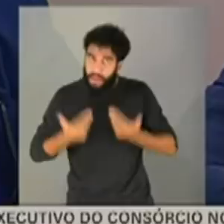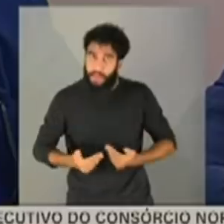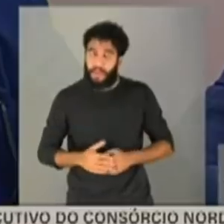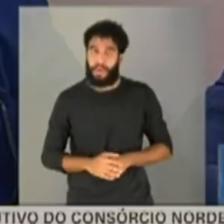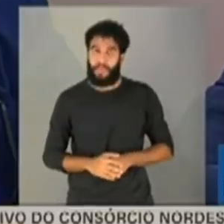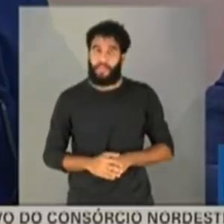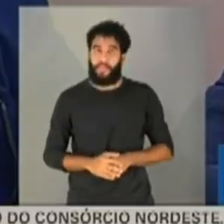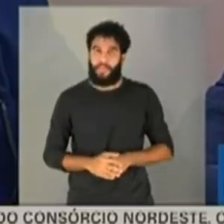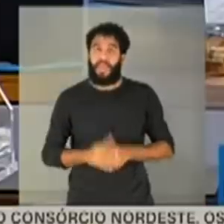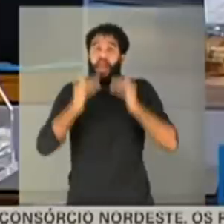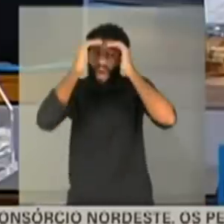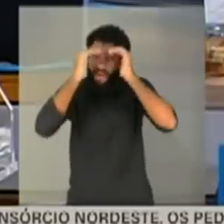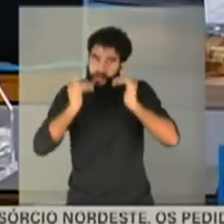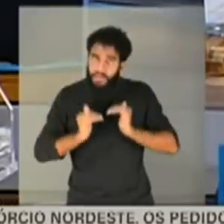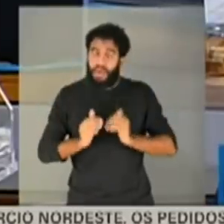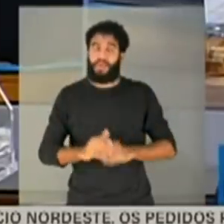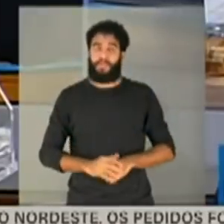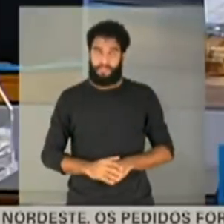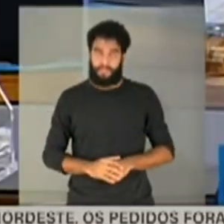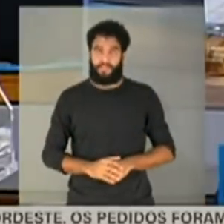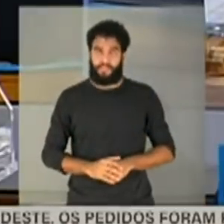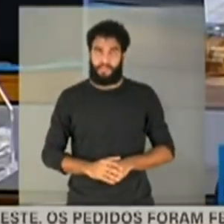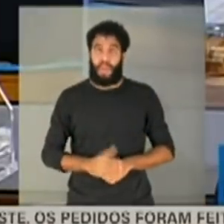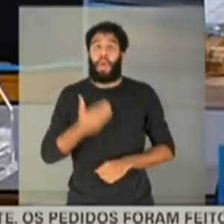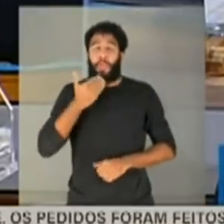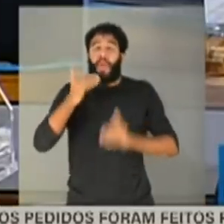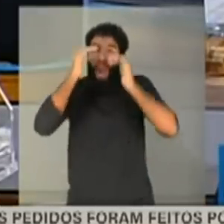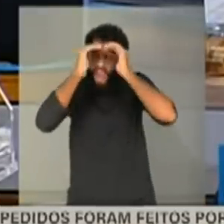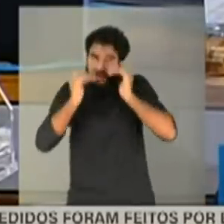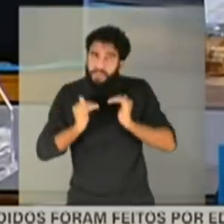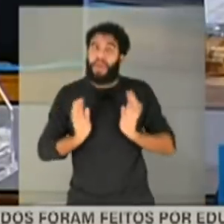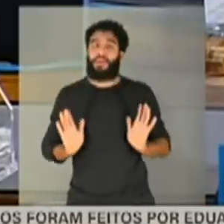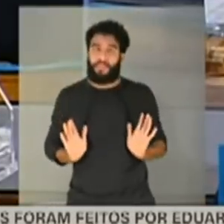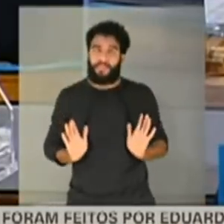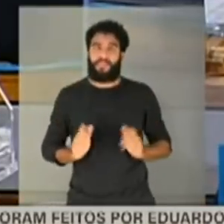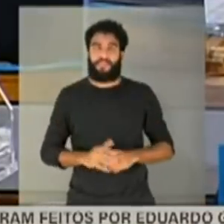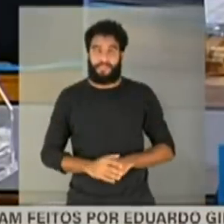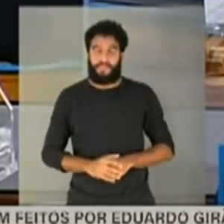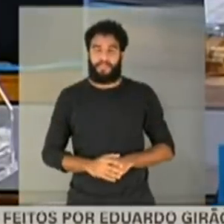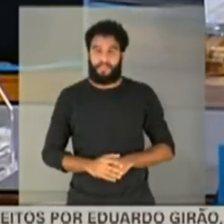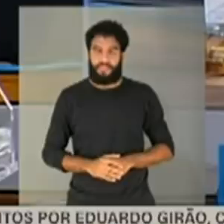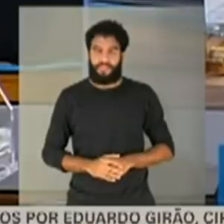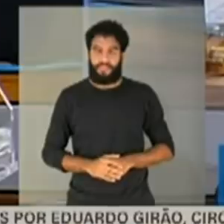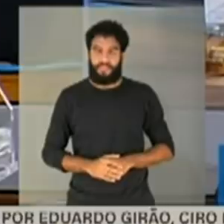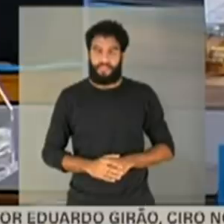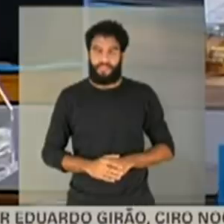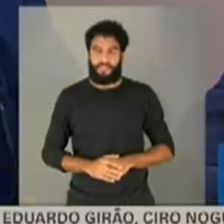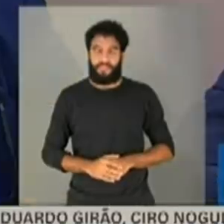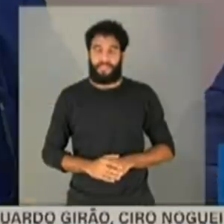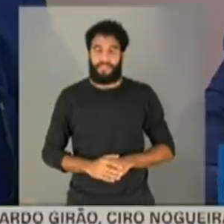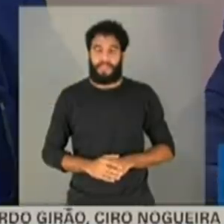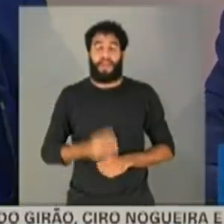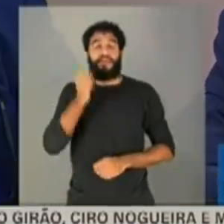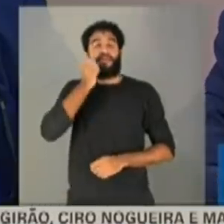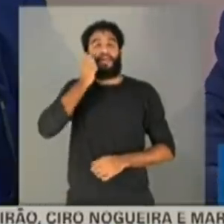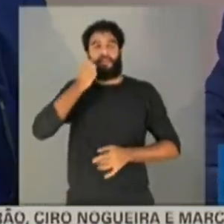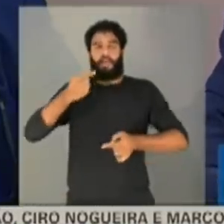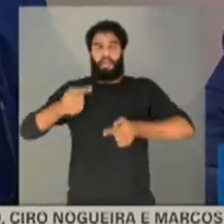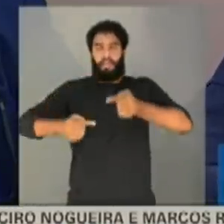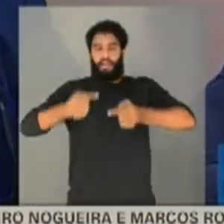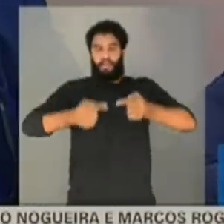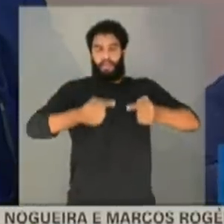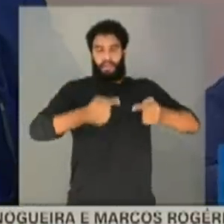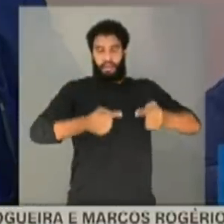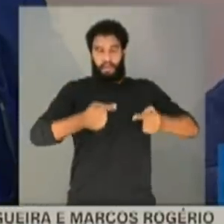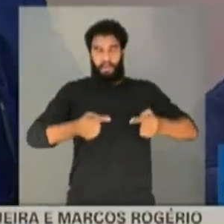com idade. O senhor me respeita. O senhor me respeita. O senhor aprendeu. O senhor me respeita. Senhor presidente. Senhor presidente,